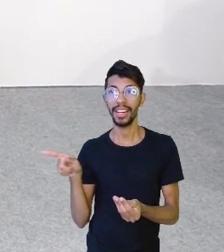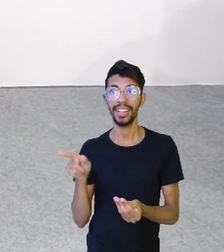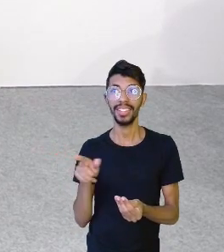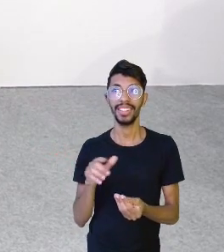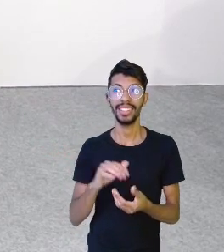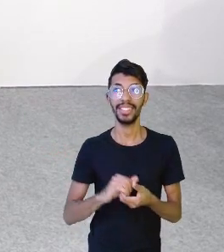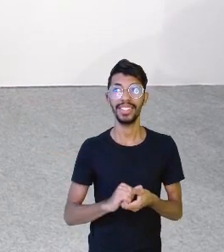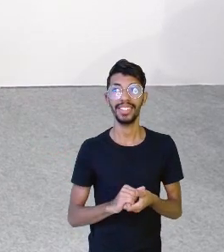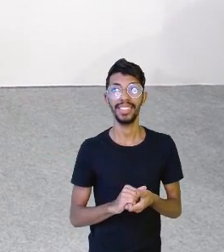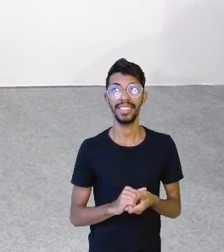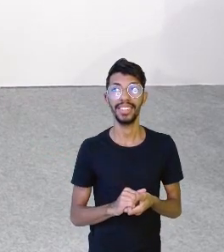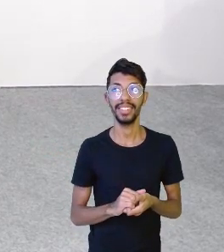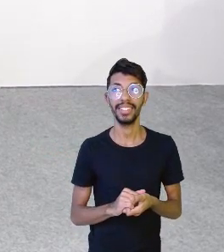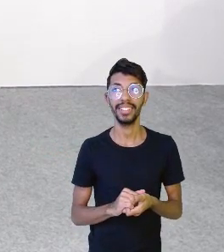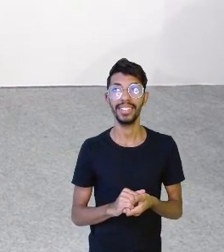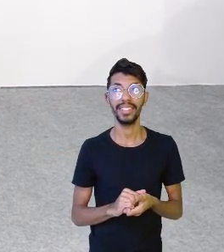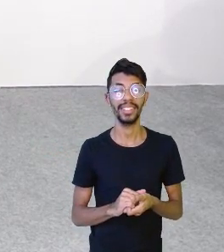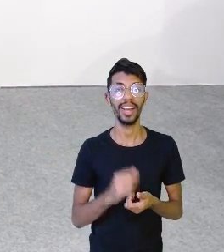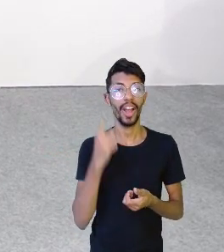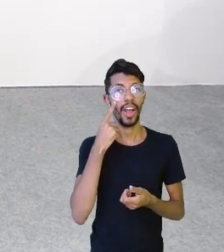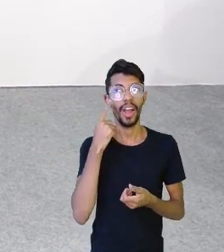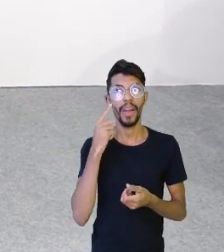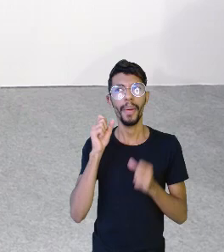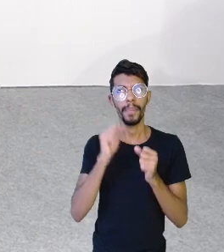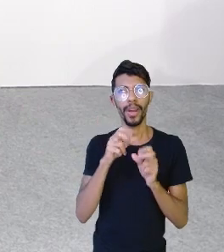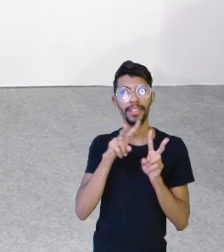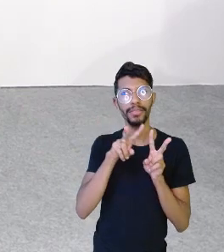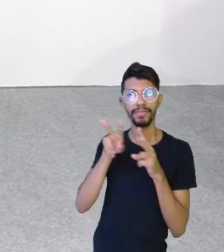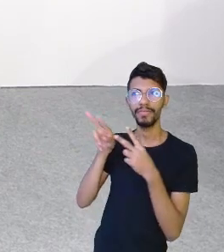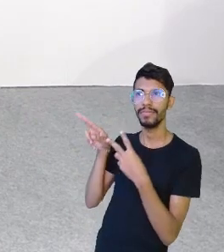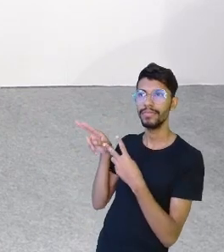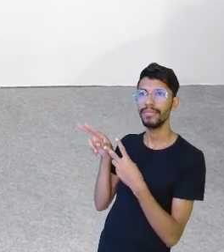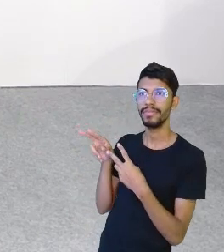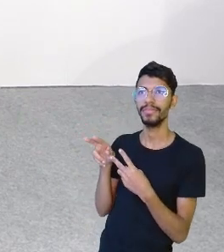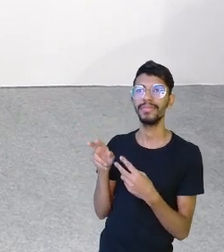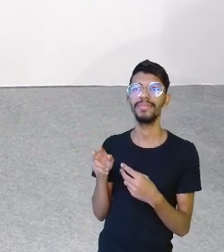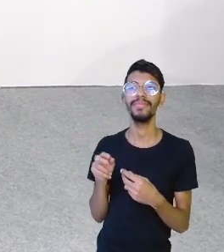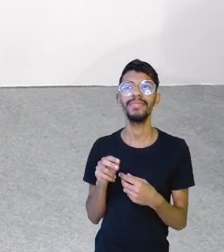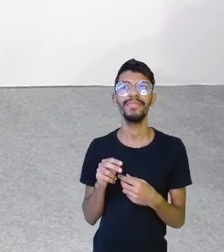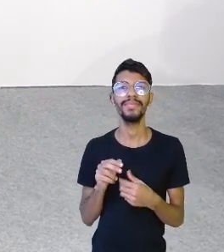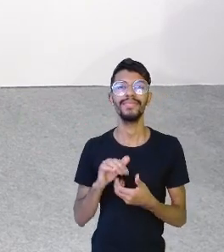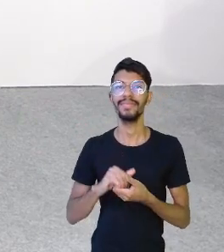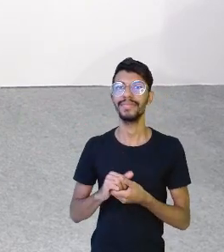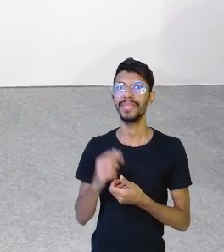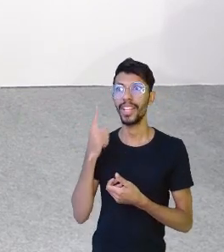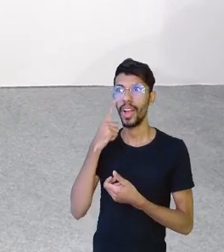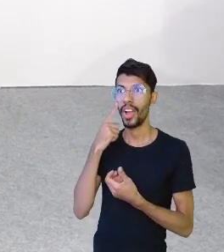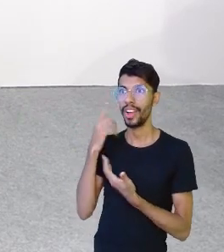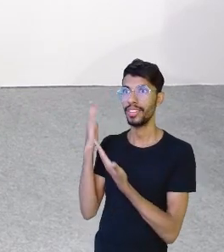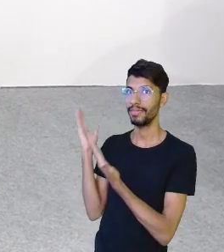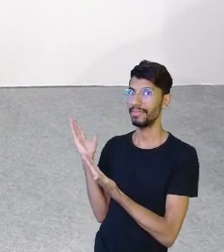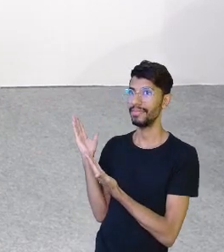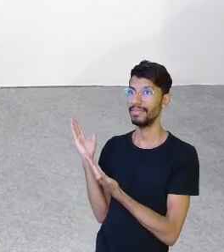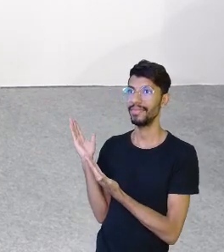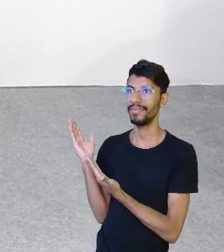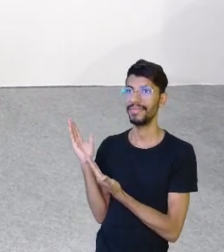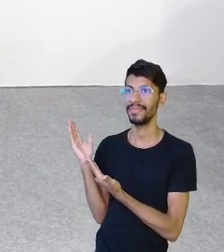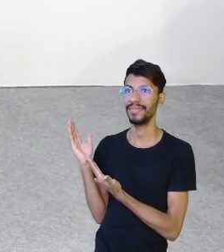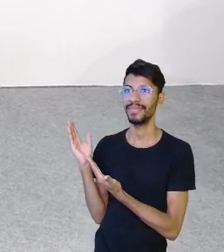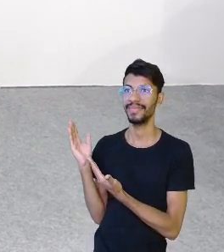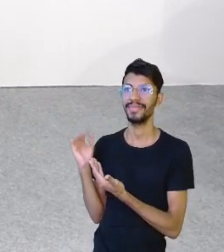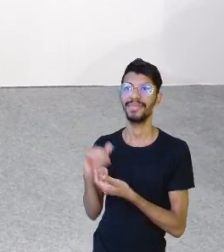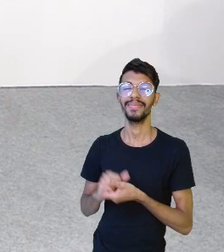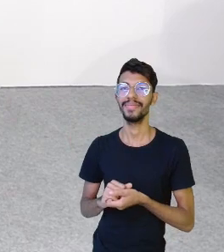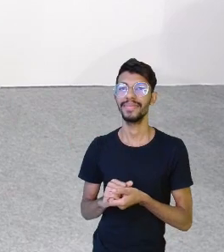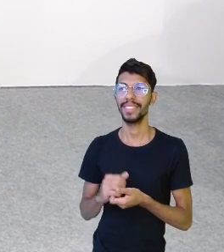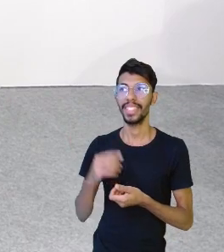número. Não precisa. Pode colocar ali. Que eu vou fechar o olho. Pronto, olha só. Então, a